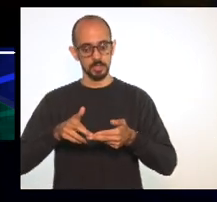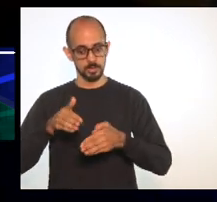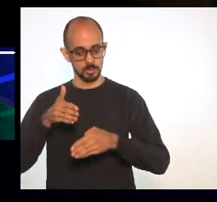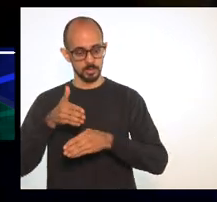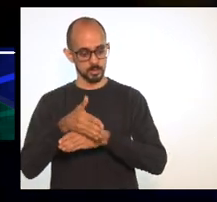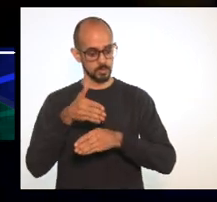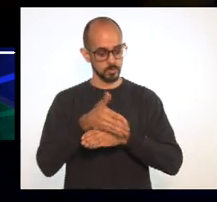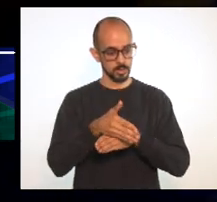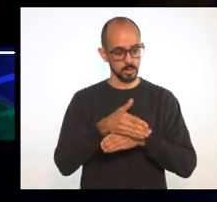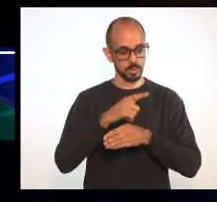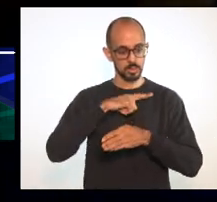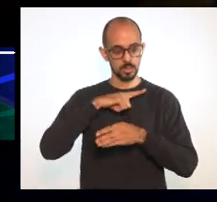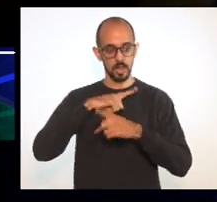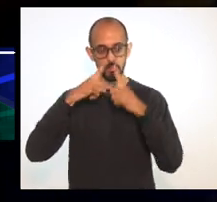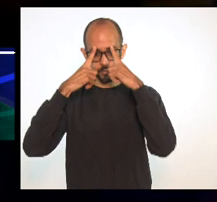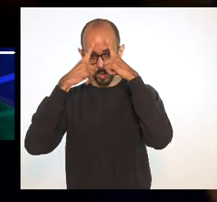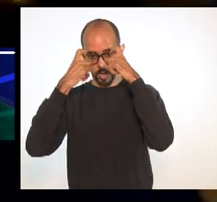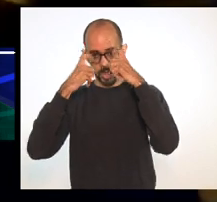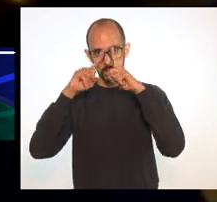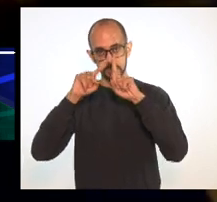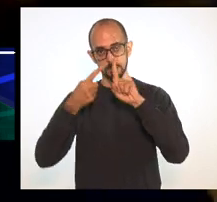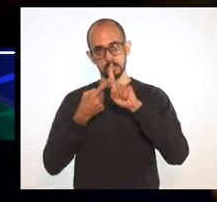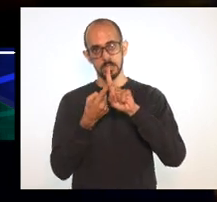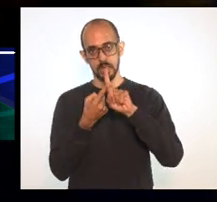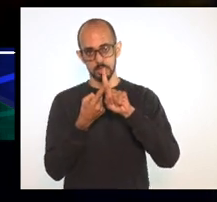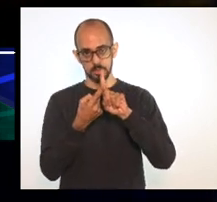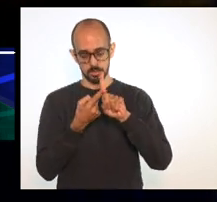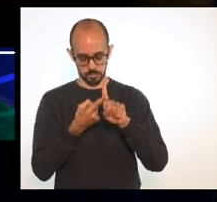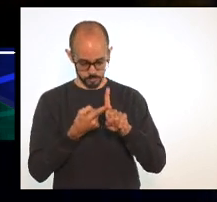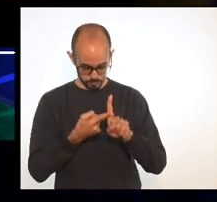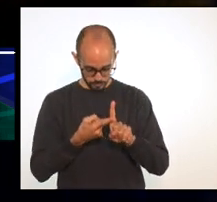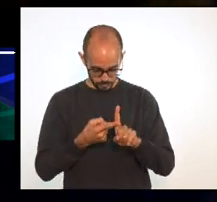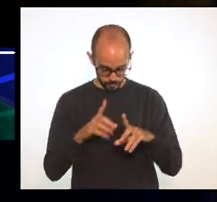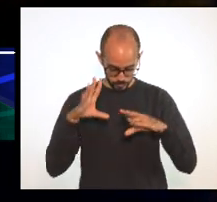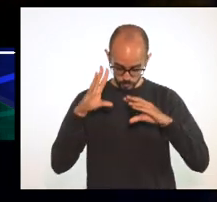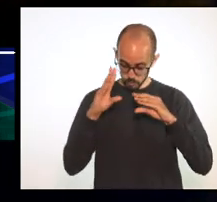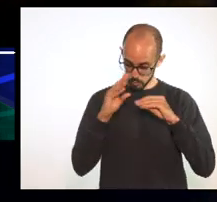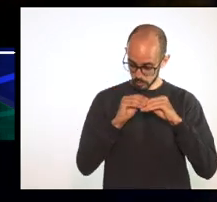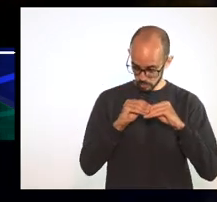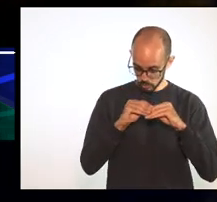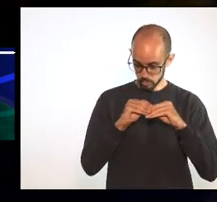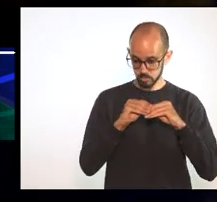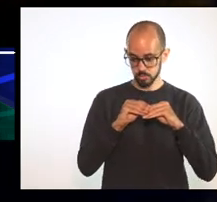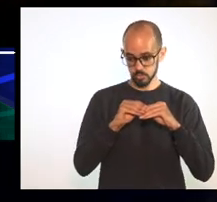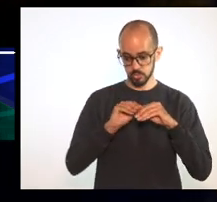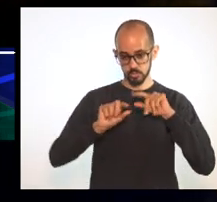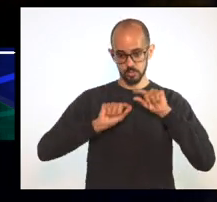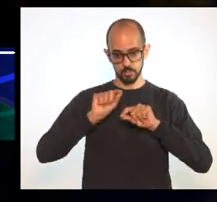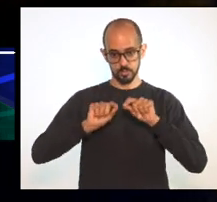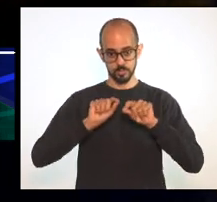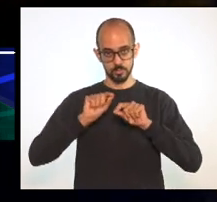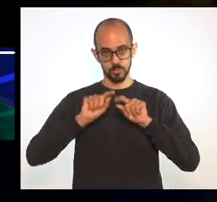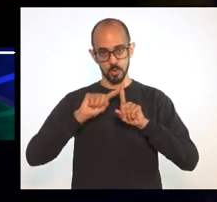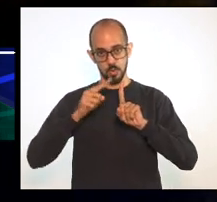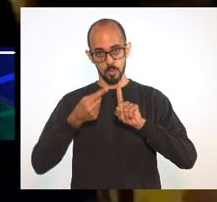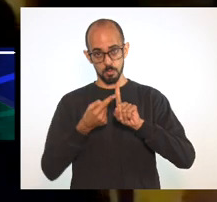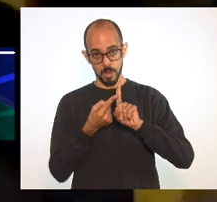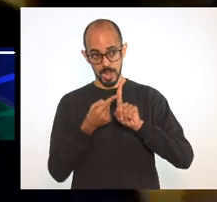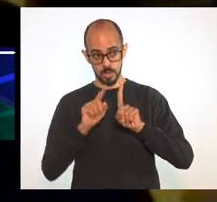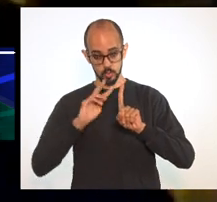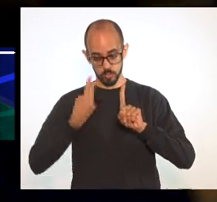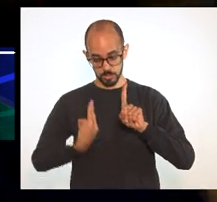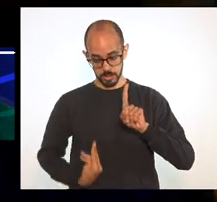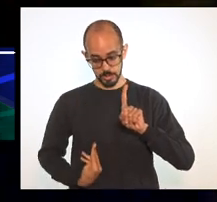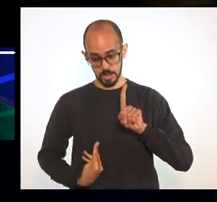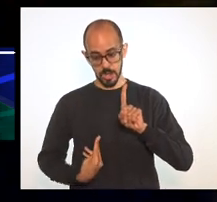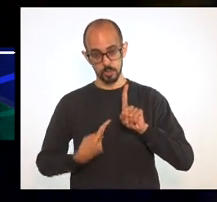algum tipo de violência obstétrica. Né? Resumidamente, o parto humanizado é um parto